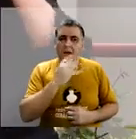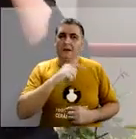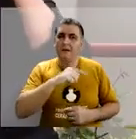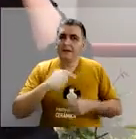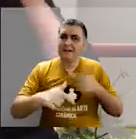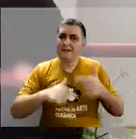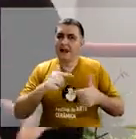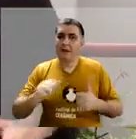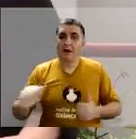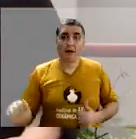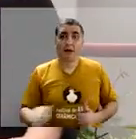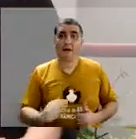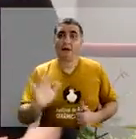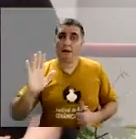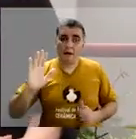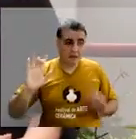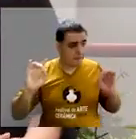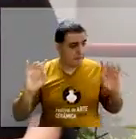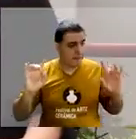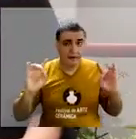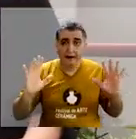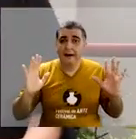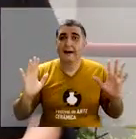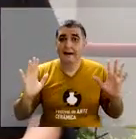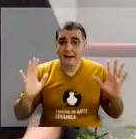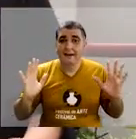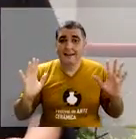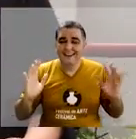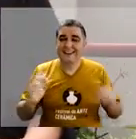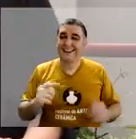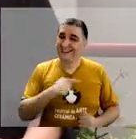valorizam mais o trabalho do ceramista, encaram mais como